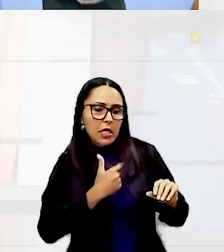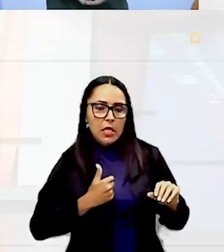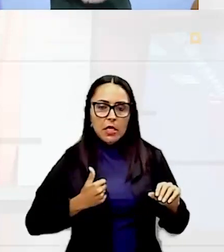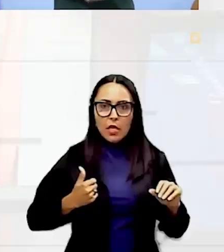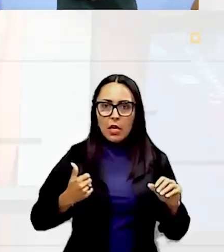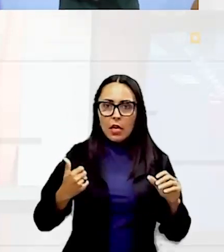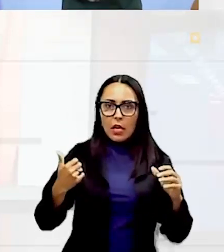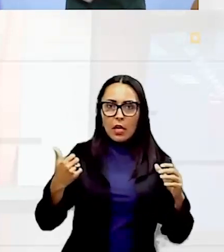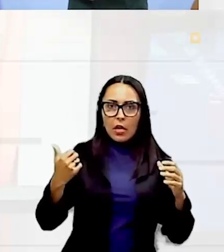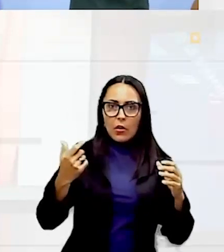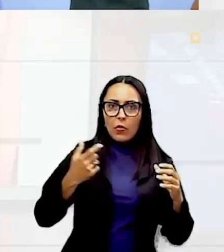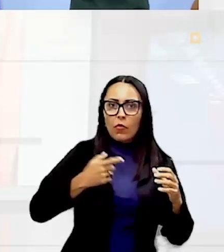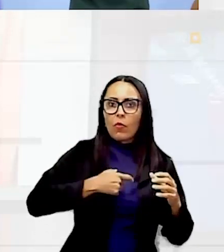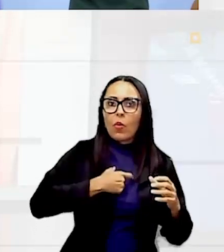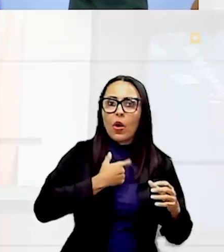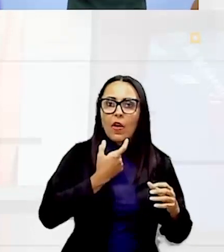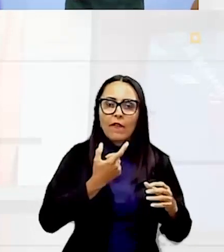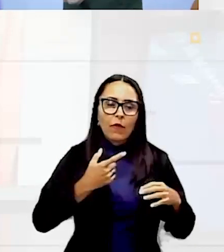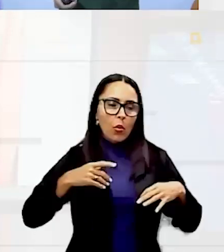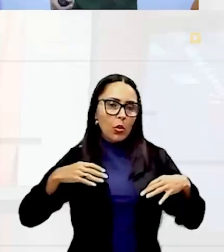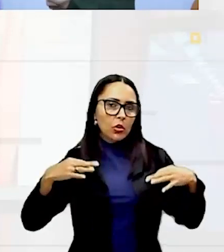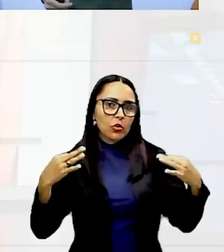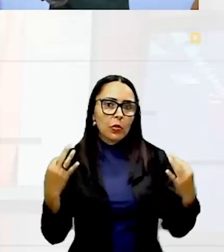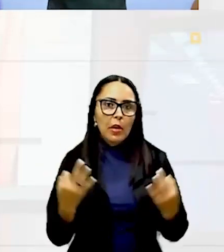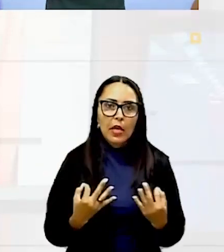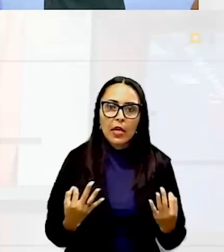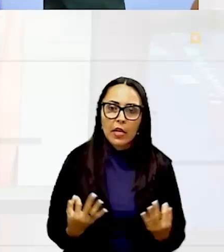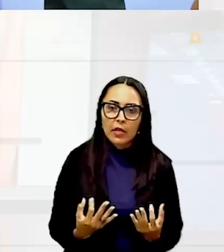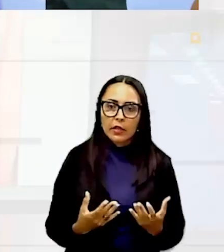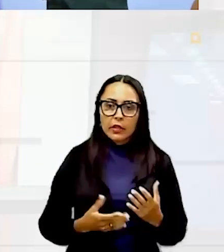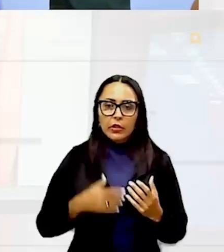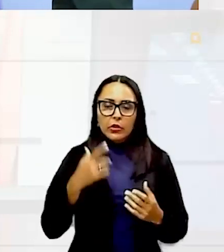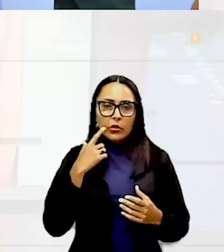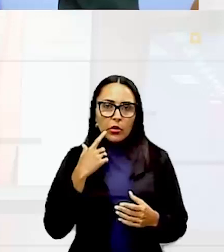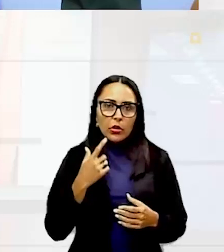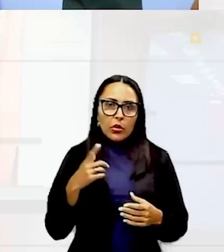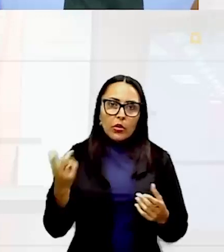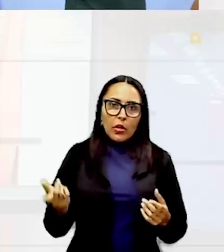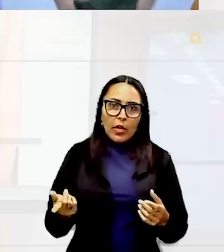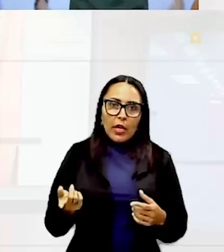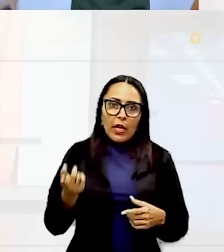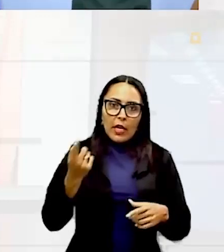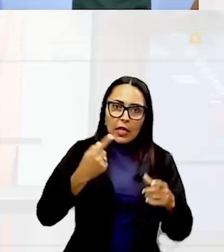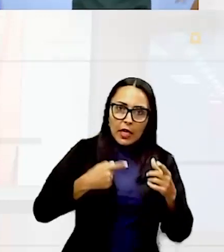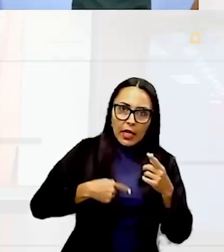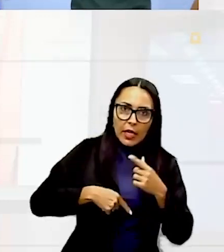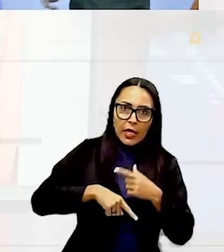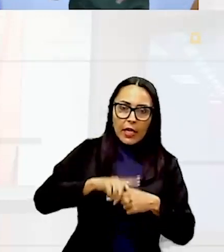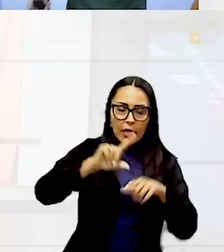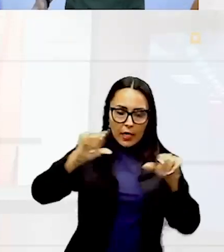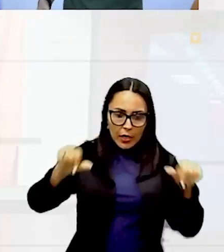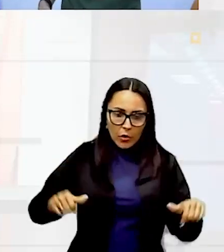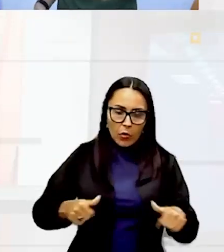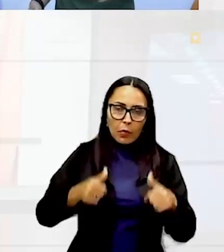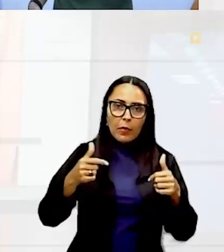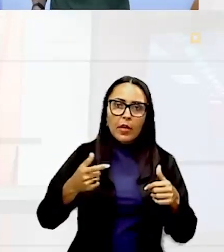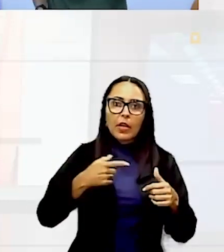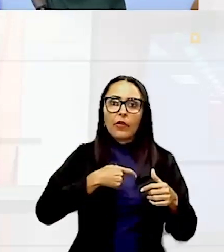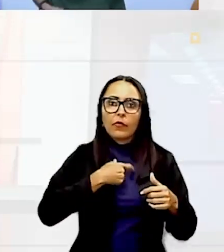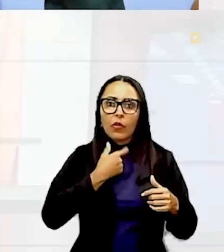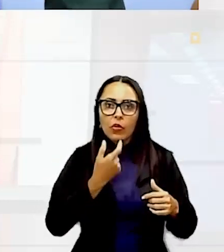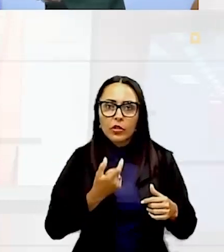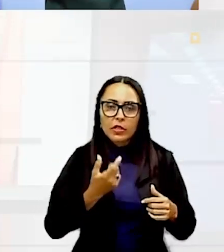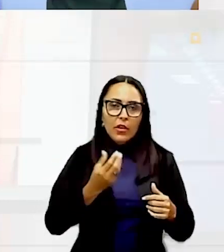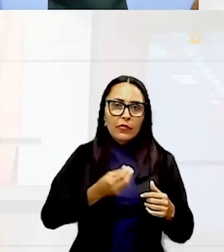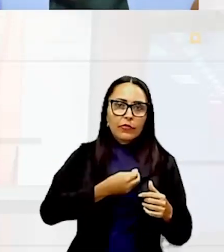exuberante, assim. Tanto que uma das habilidades que quando ela recupera a voz é justamente dar vida às plantas ao redor dela. Ou